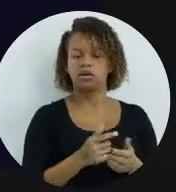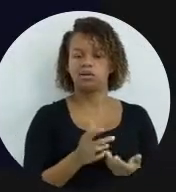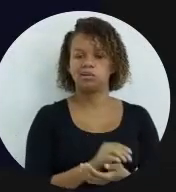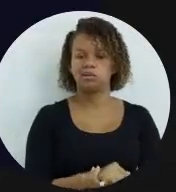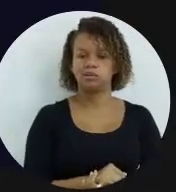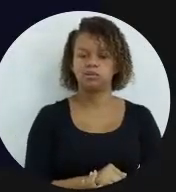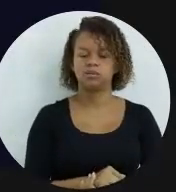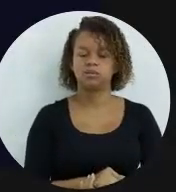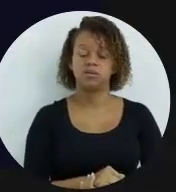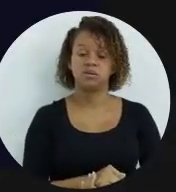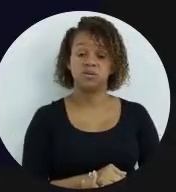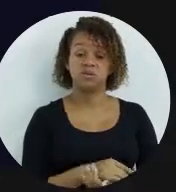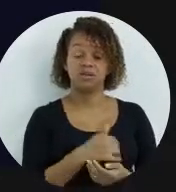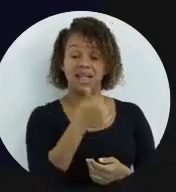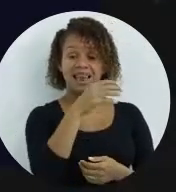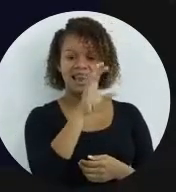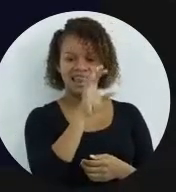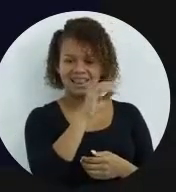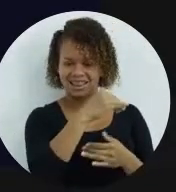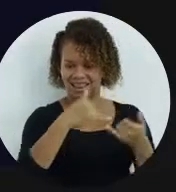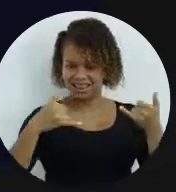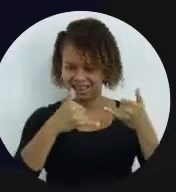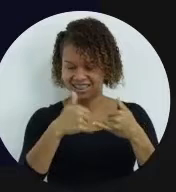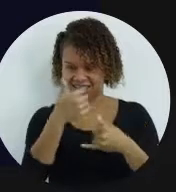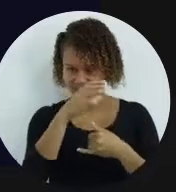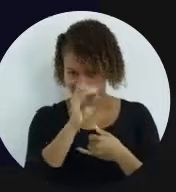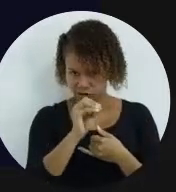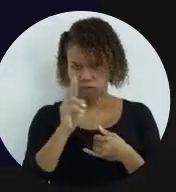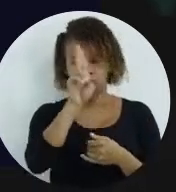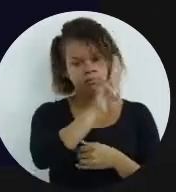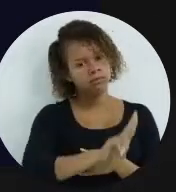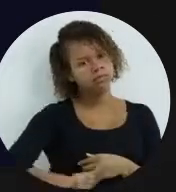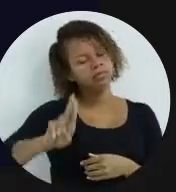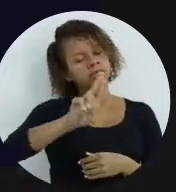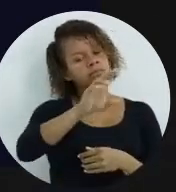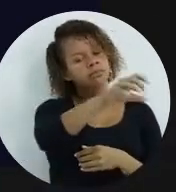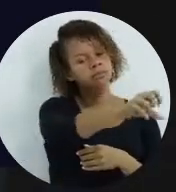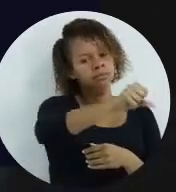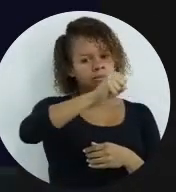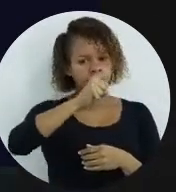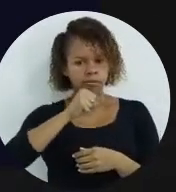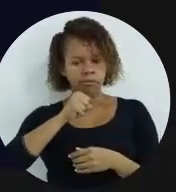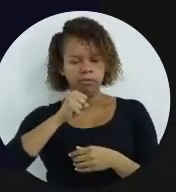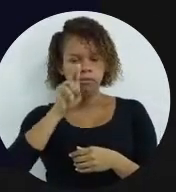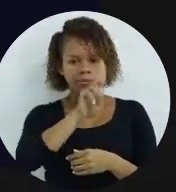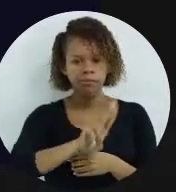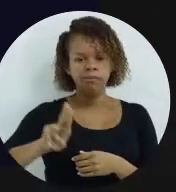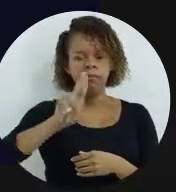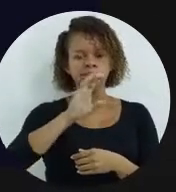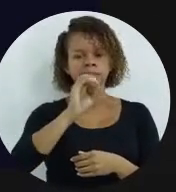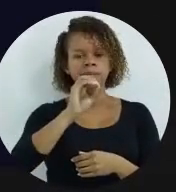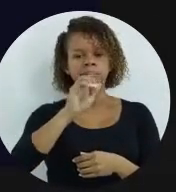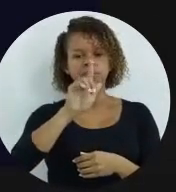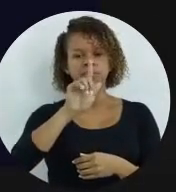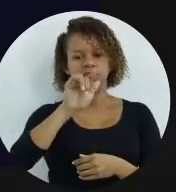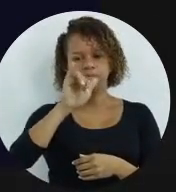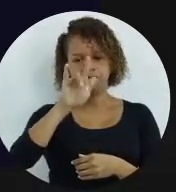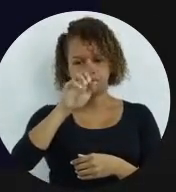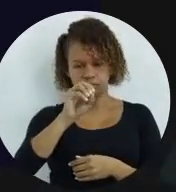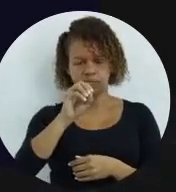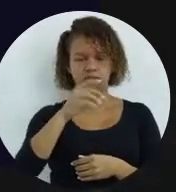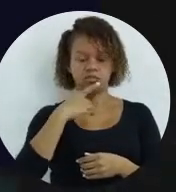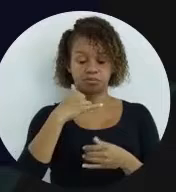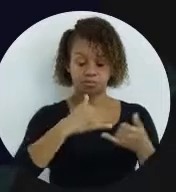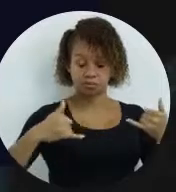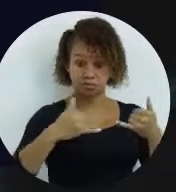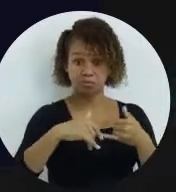valor. Na linha 10, a gente pega o valor e usa no nosso código. Na linha